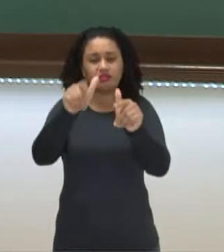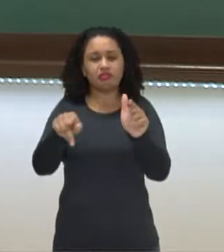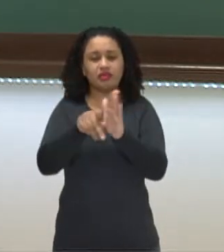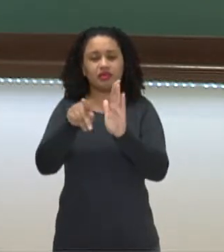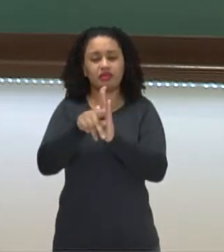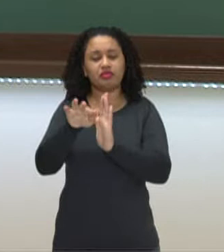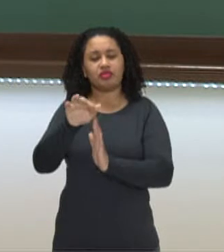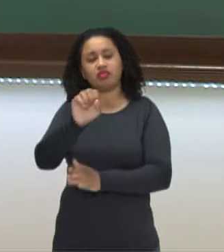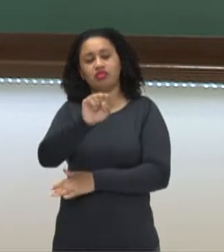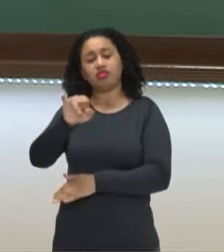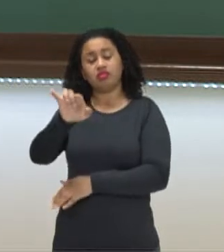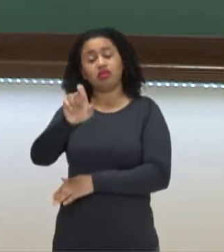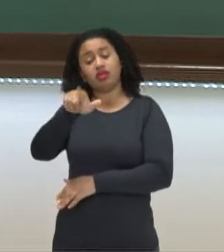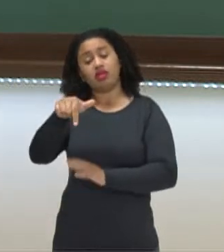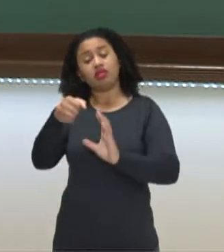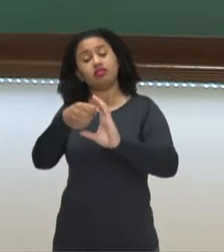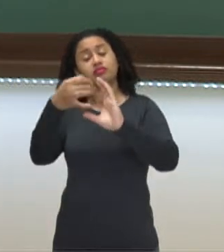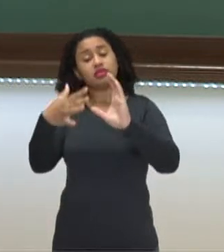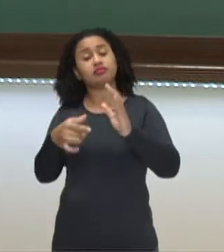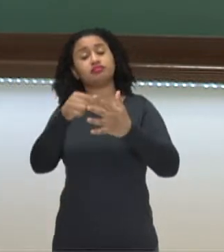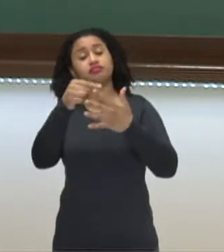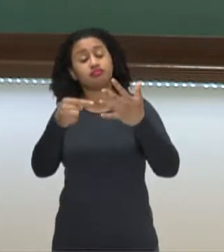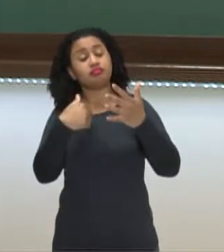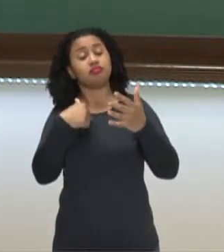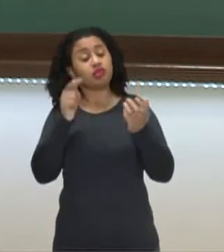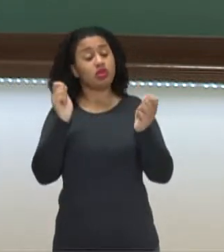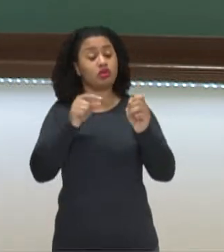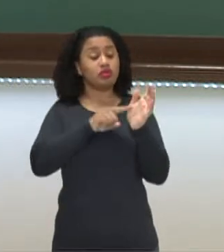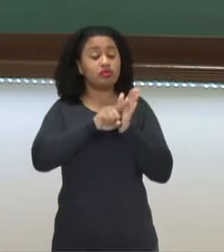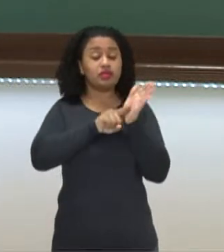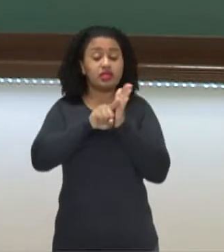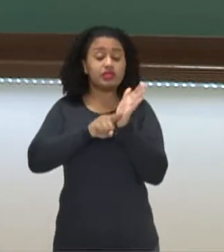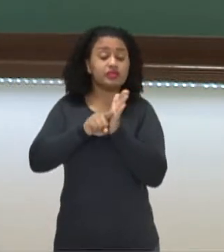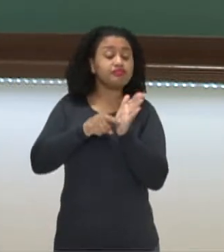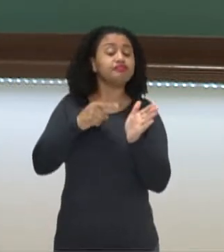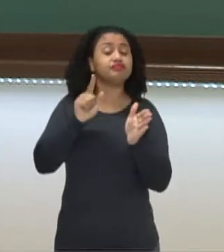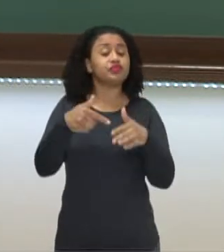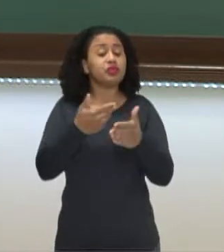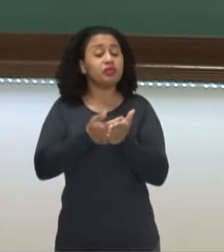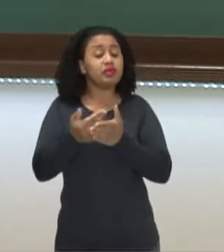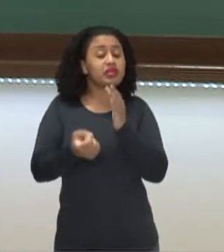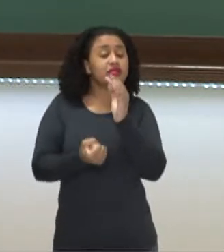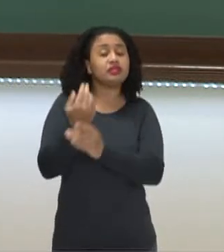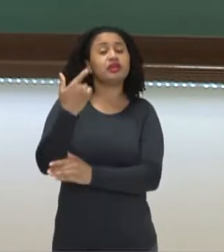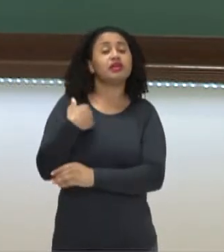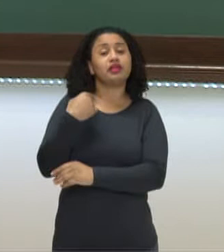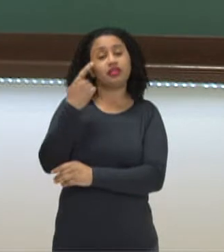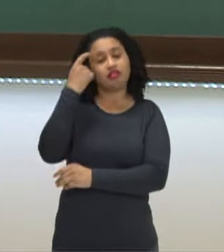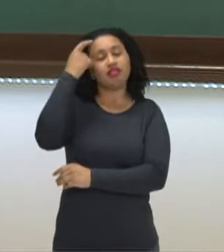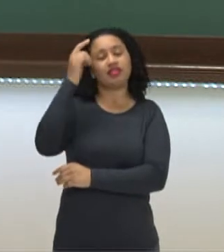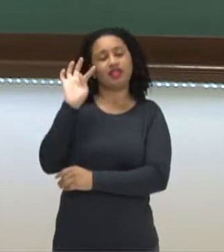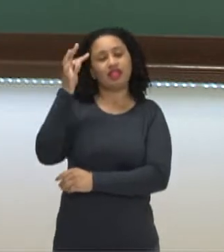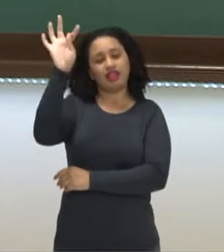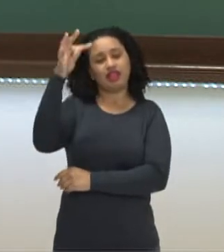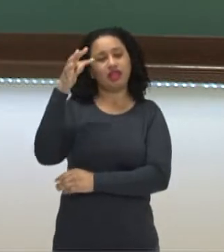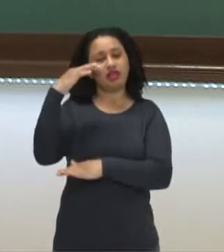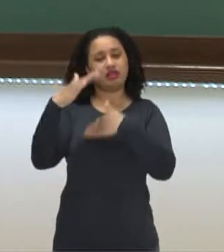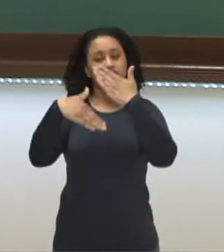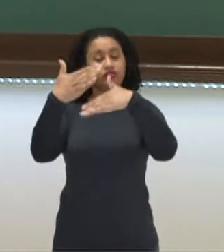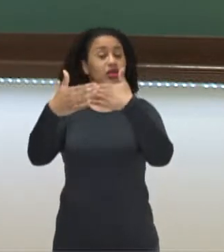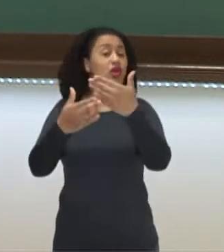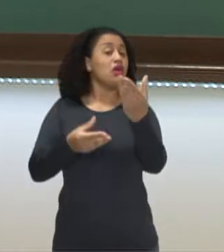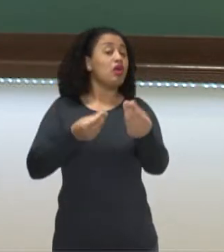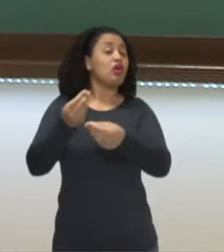né, que permitiram que os pesquisadores fossem criando essas teorias evolutivas. E de que forma que os fósseis